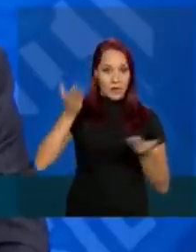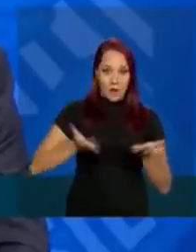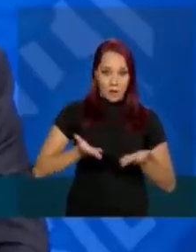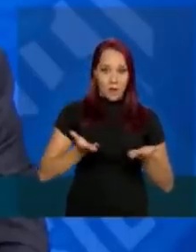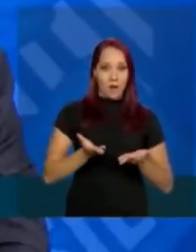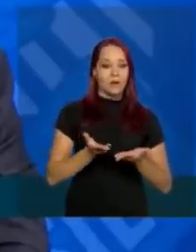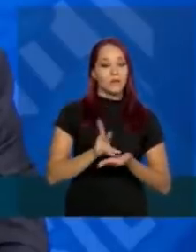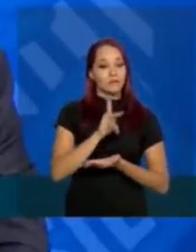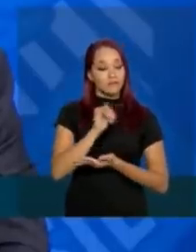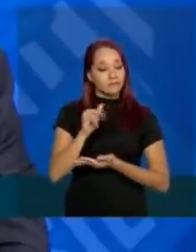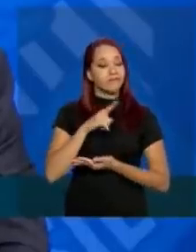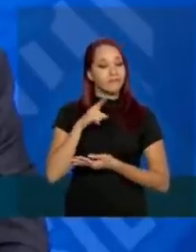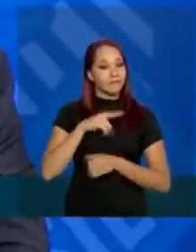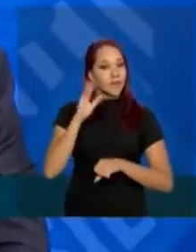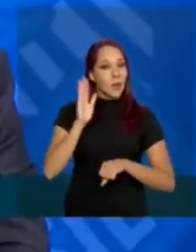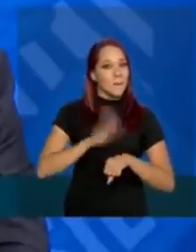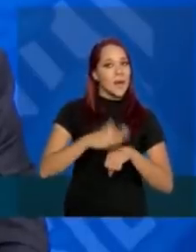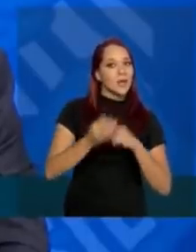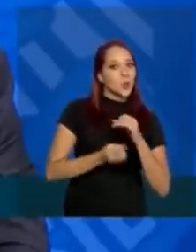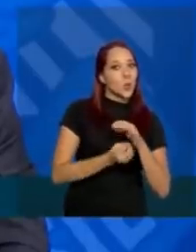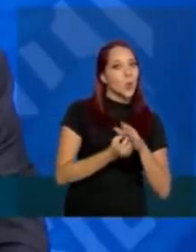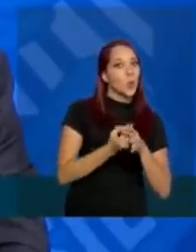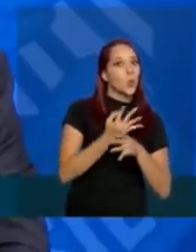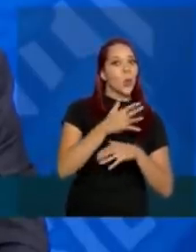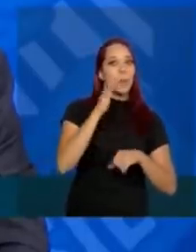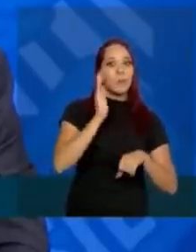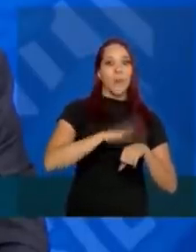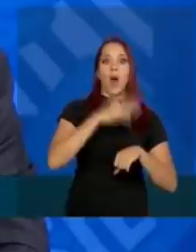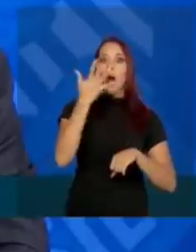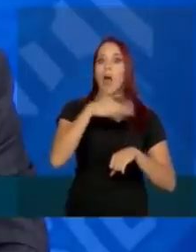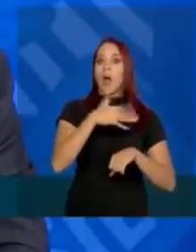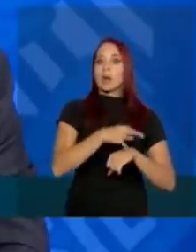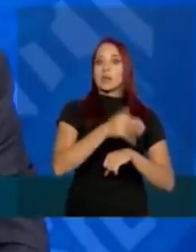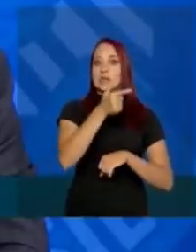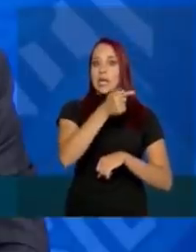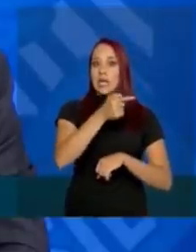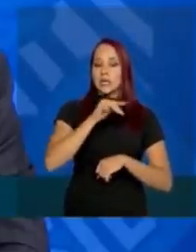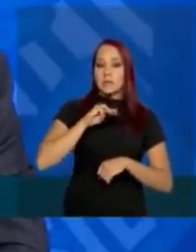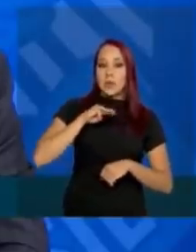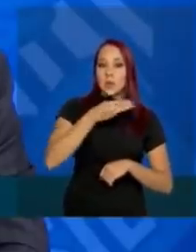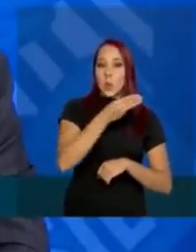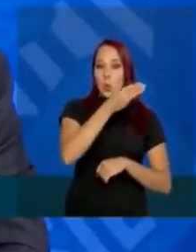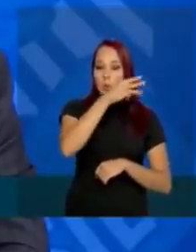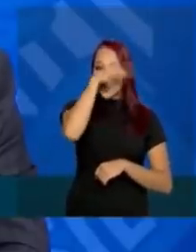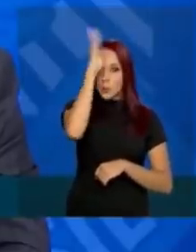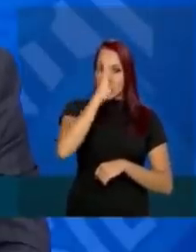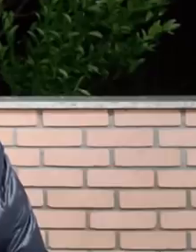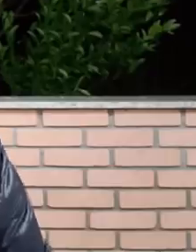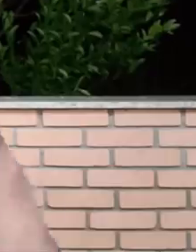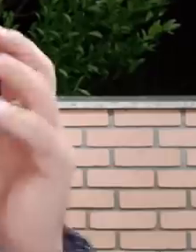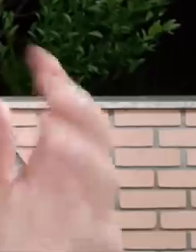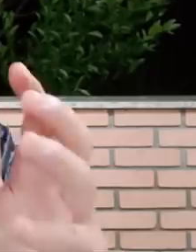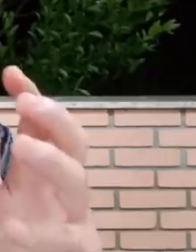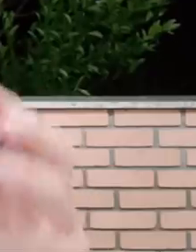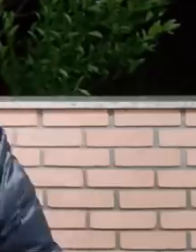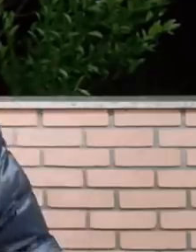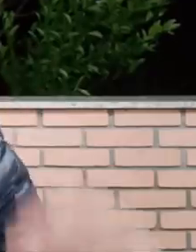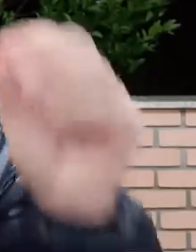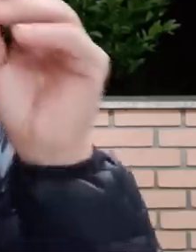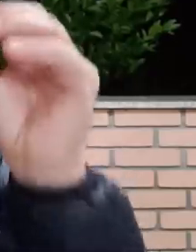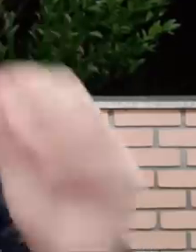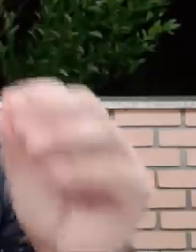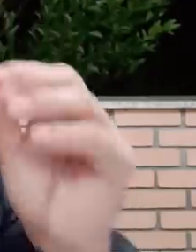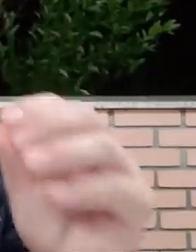quarta-feira mais um volume superior a 7 milhões de brasileiros recebendo. Como você